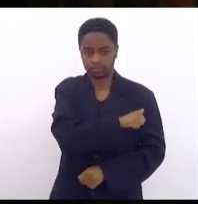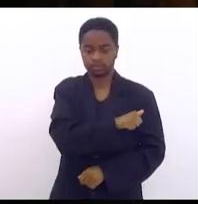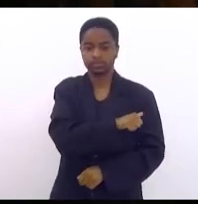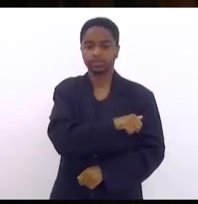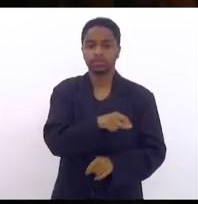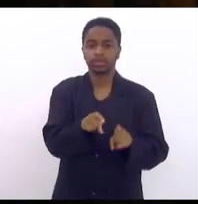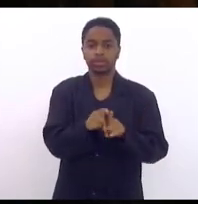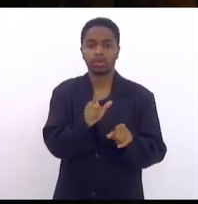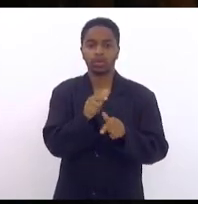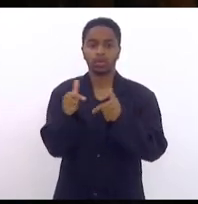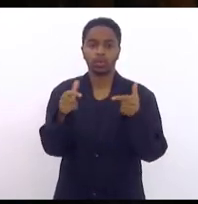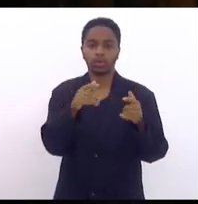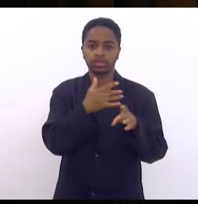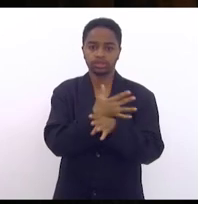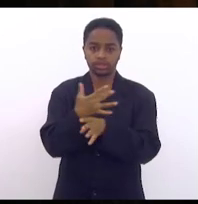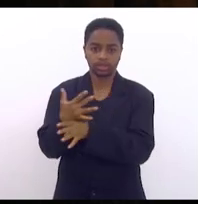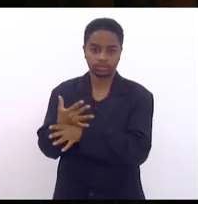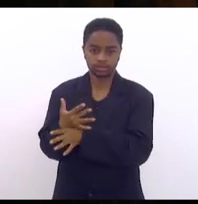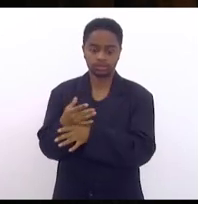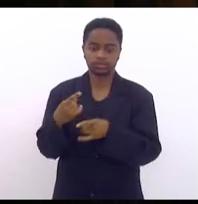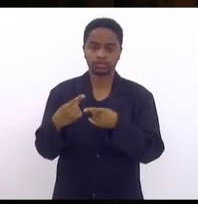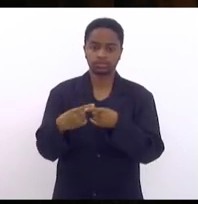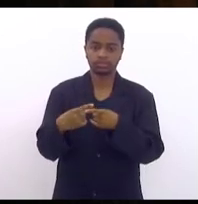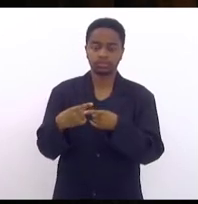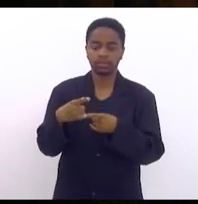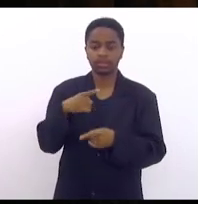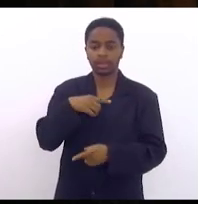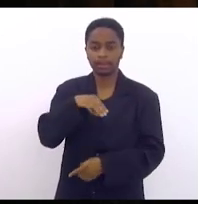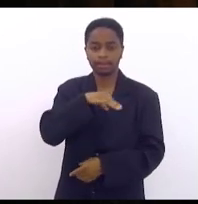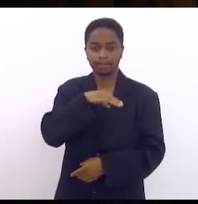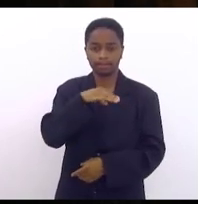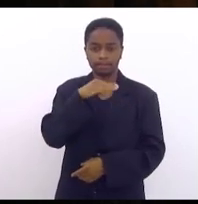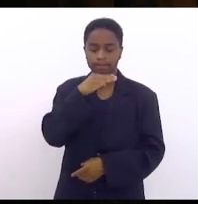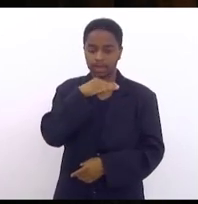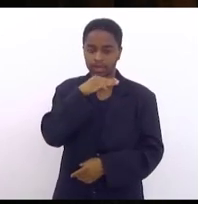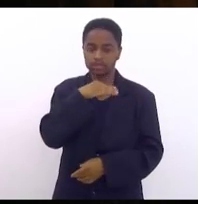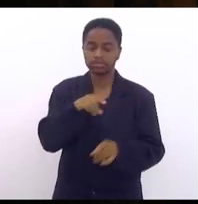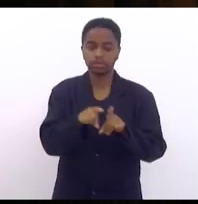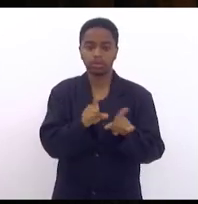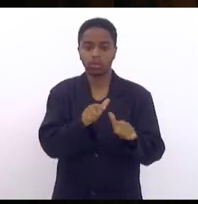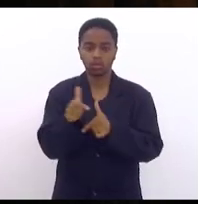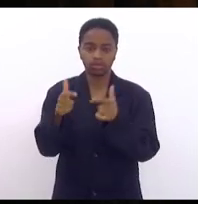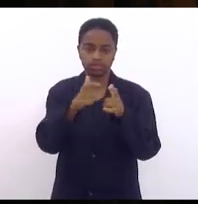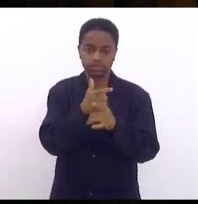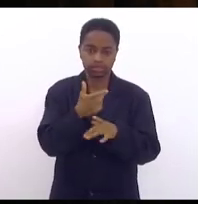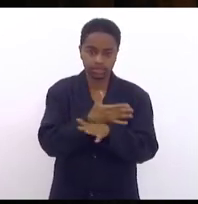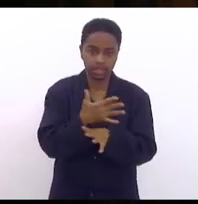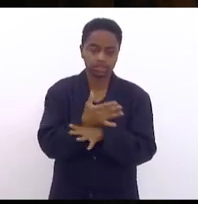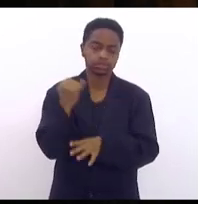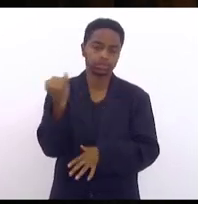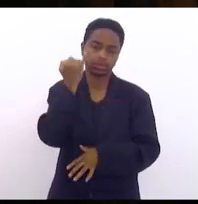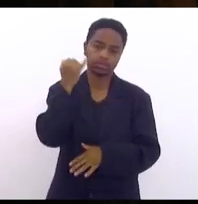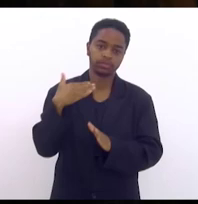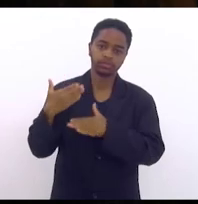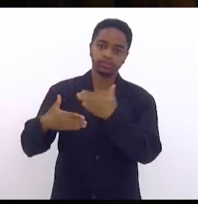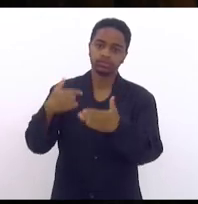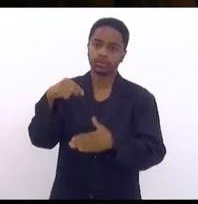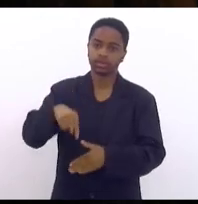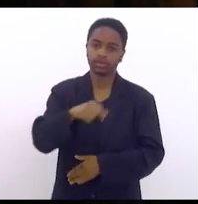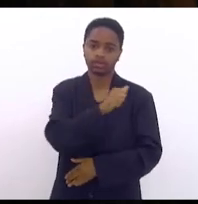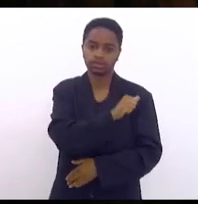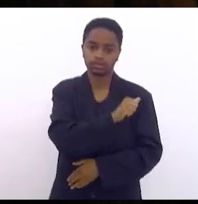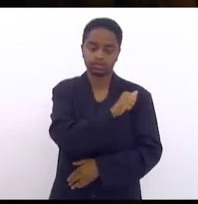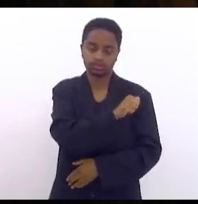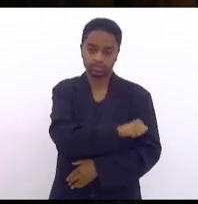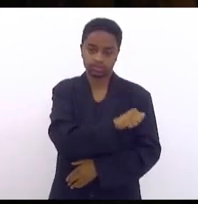outras cidades, deputado Luiz Cláudio, Mangaratiba, outras cidades fundamentais para o desenvolvimento do Estado e que têm sofrido com